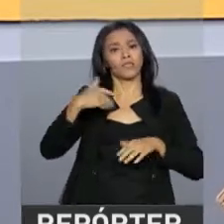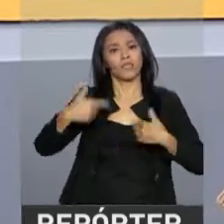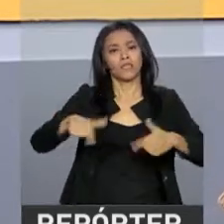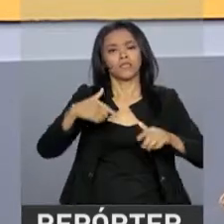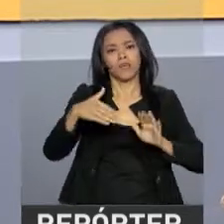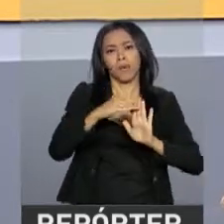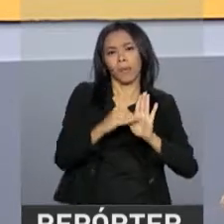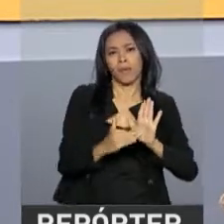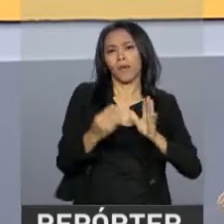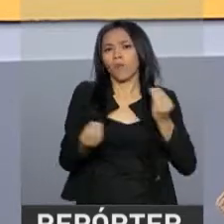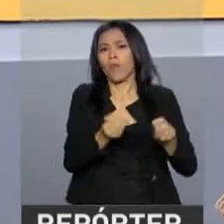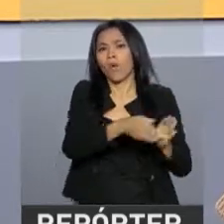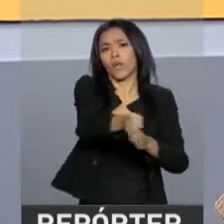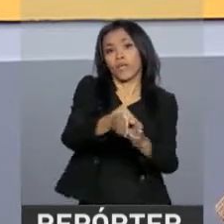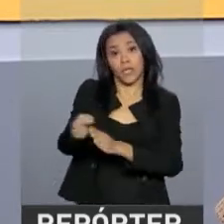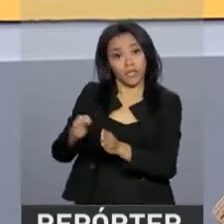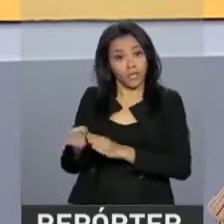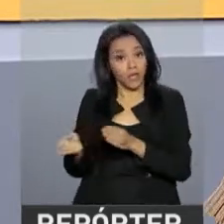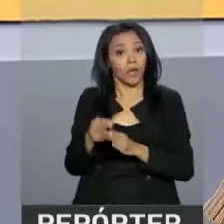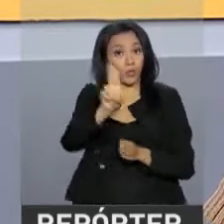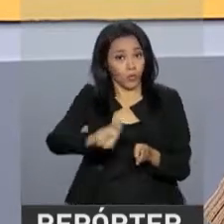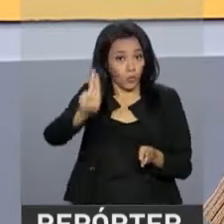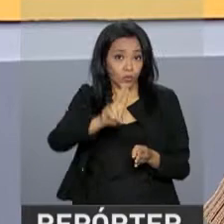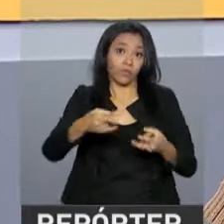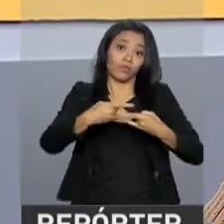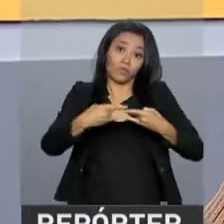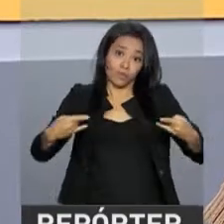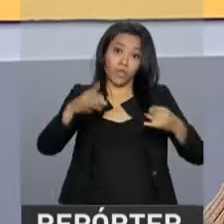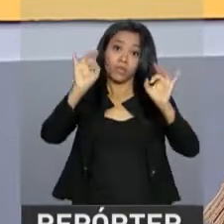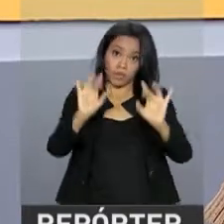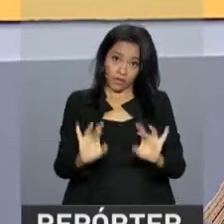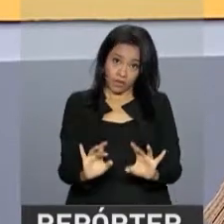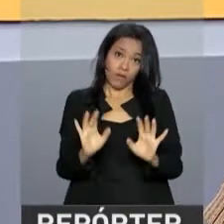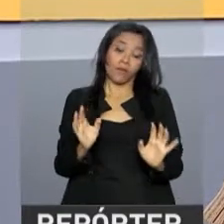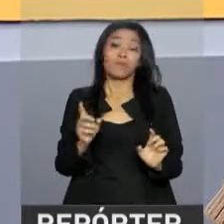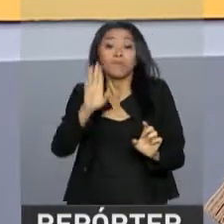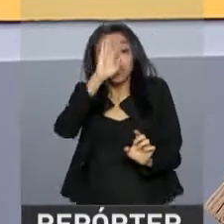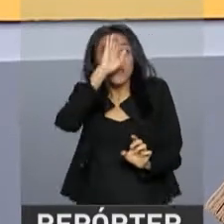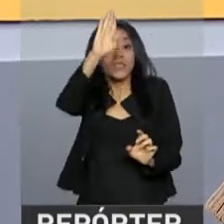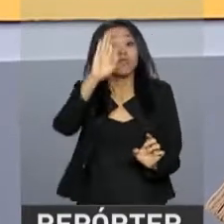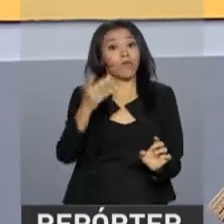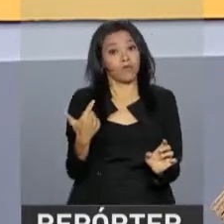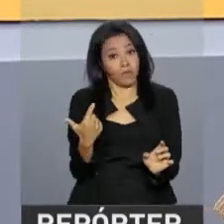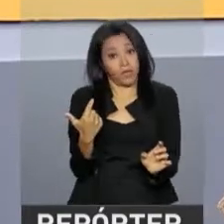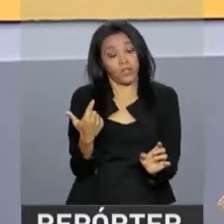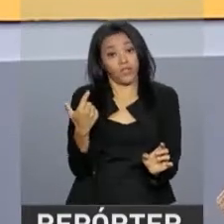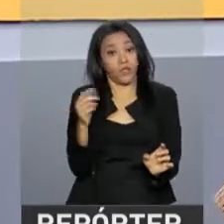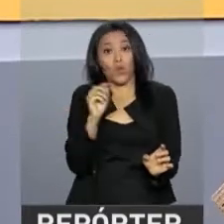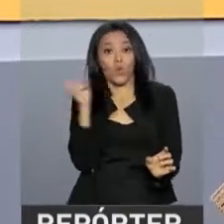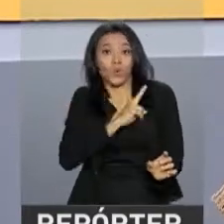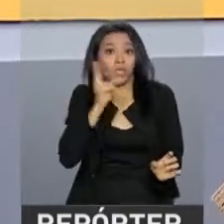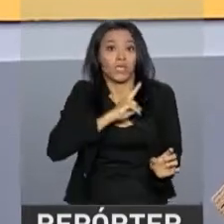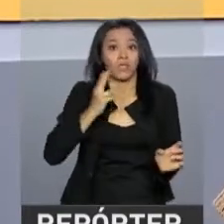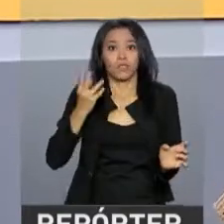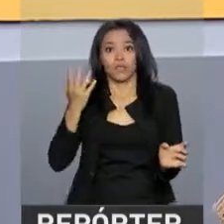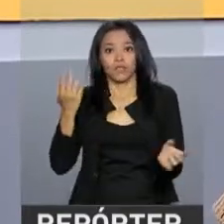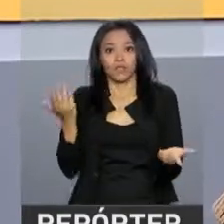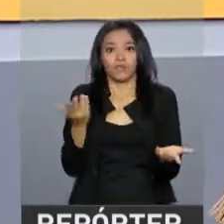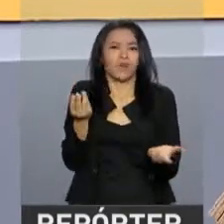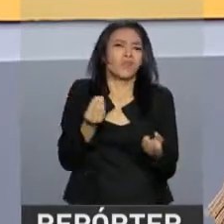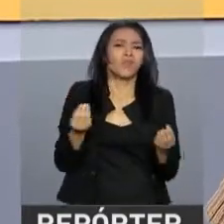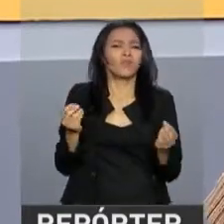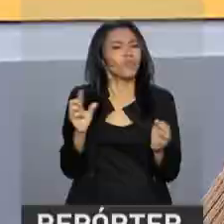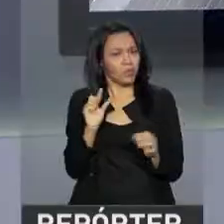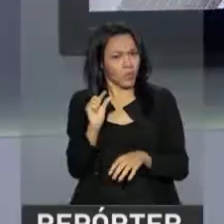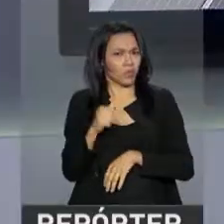financeira relacionadas ao cheque especial especialmente no que diz respeito à sua utilização em situações emergenciais e de forma